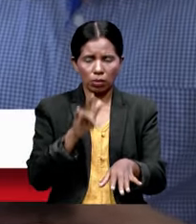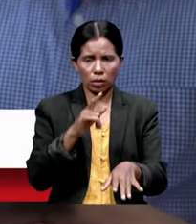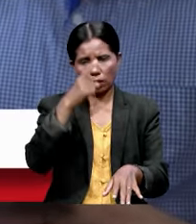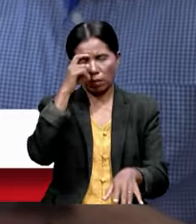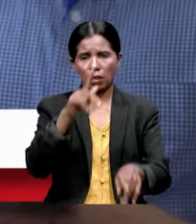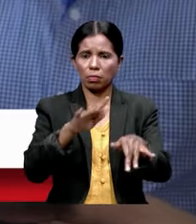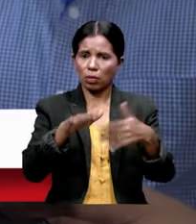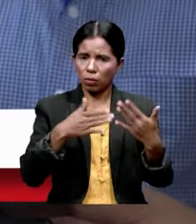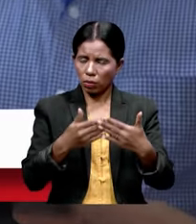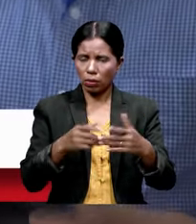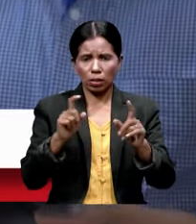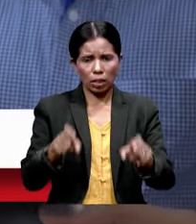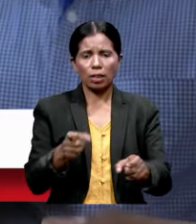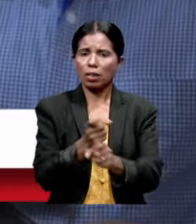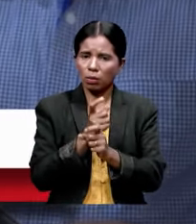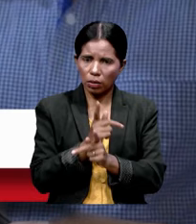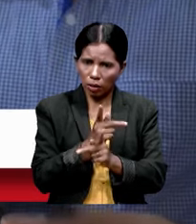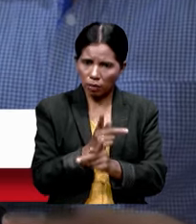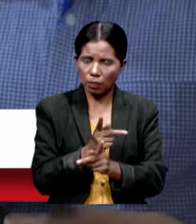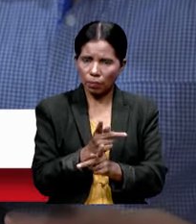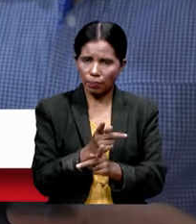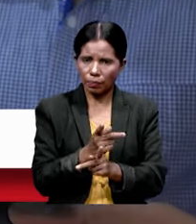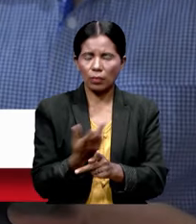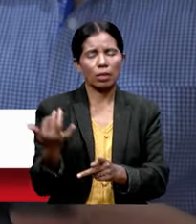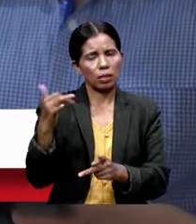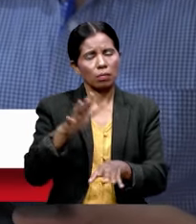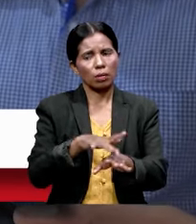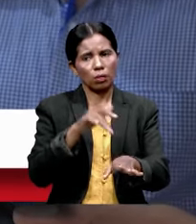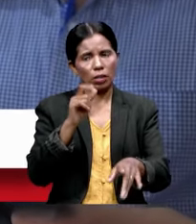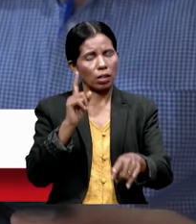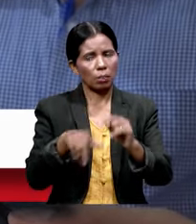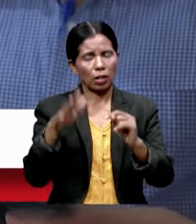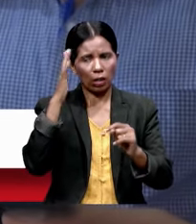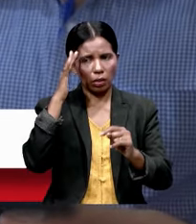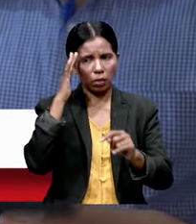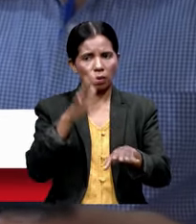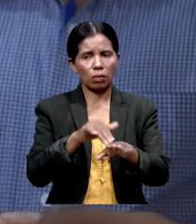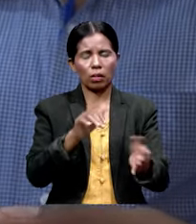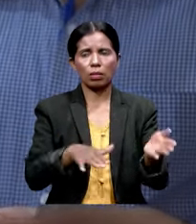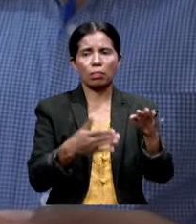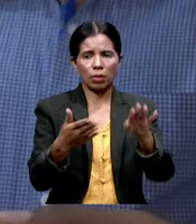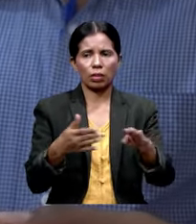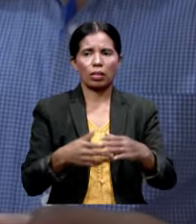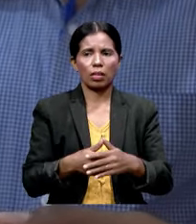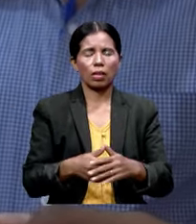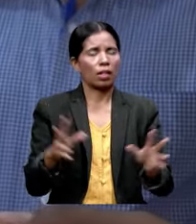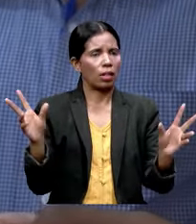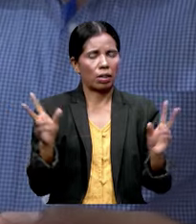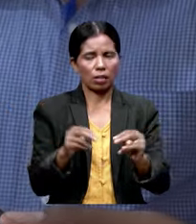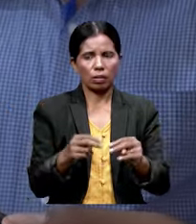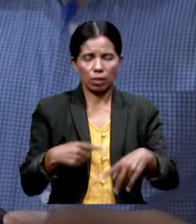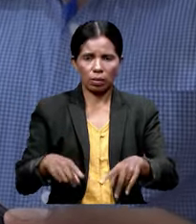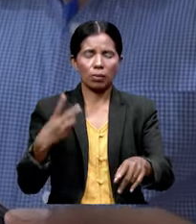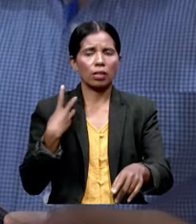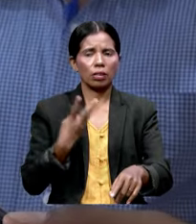mahutu ten ke ho cuidado sira ne beke kona ona la vel ha noin kata kona ne atmate ona la tratamento